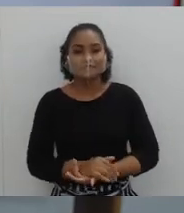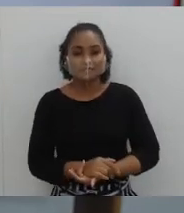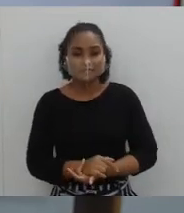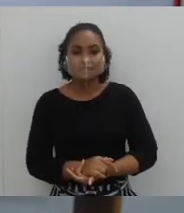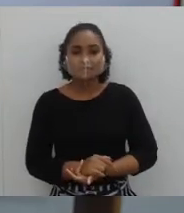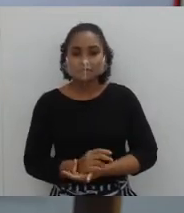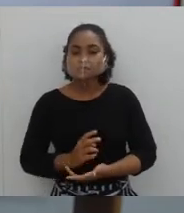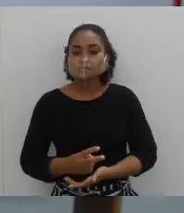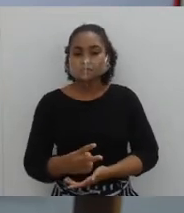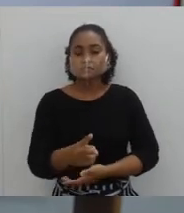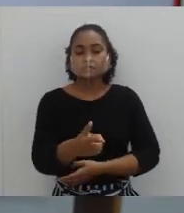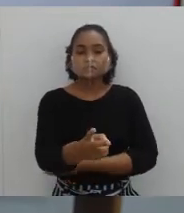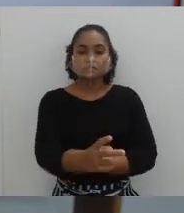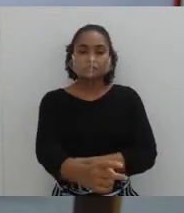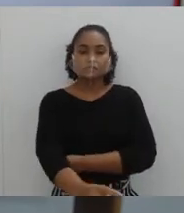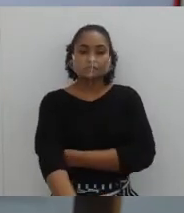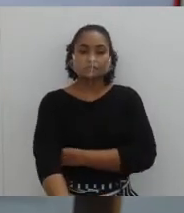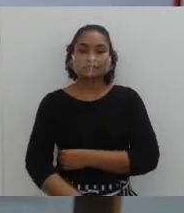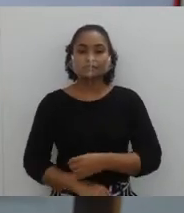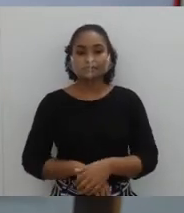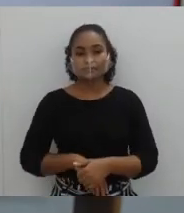caminho andado já, tá bom?